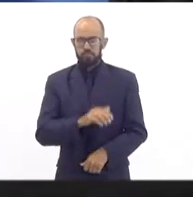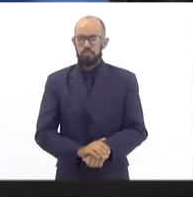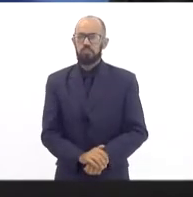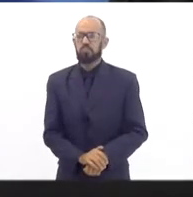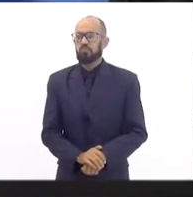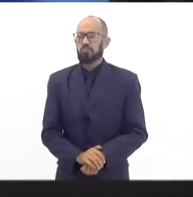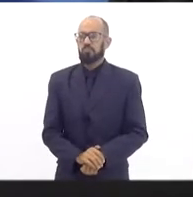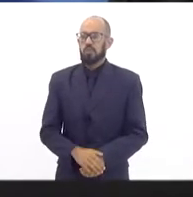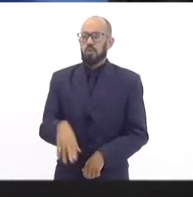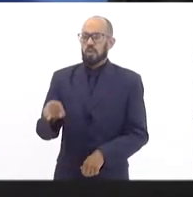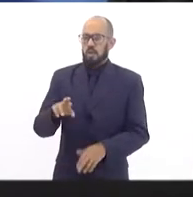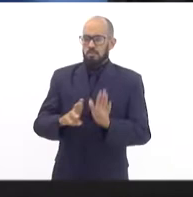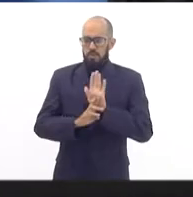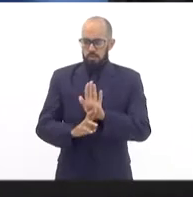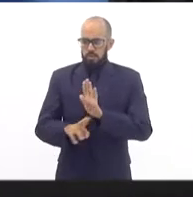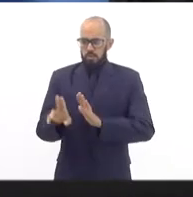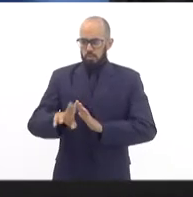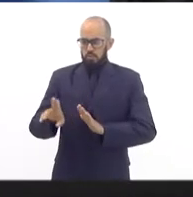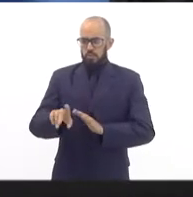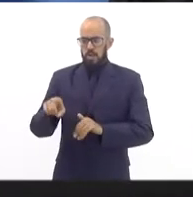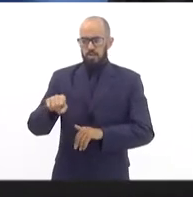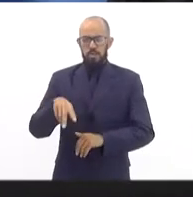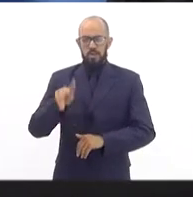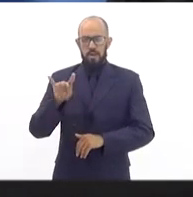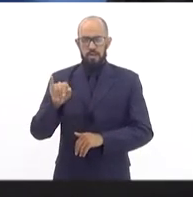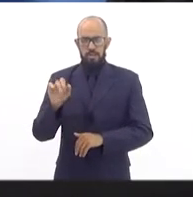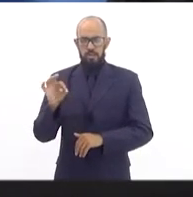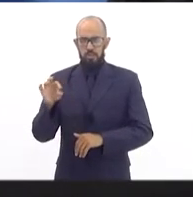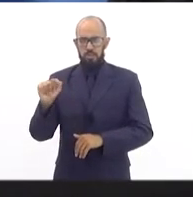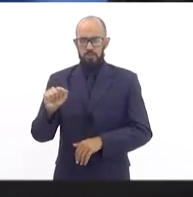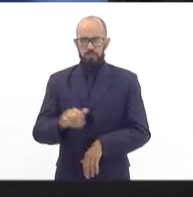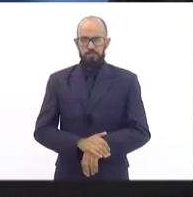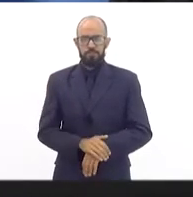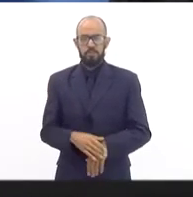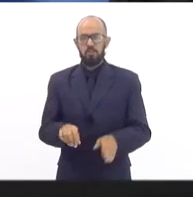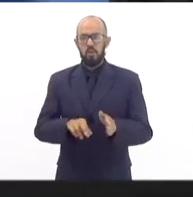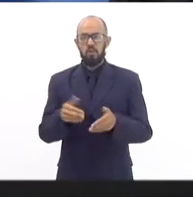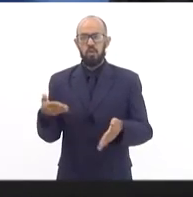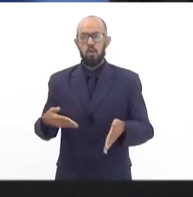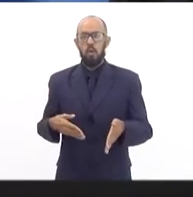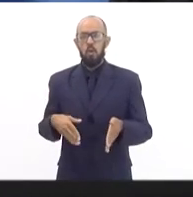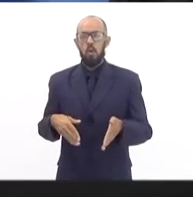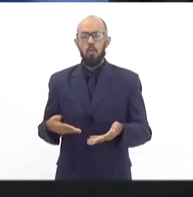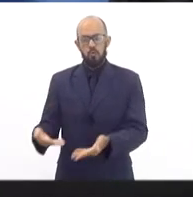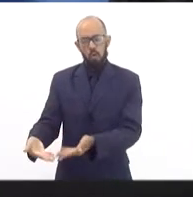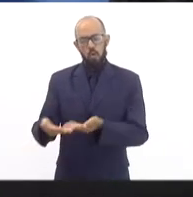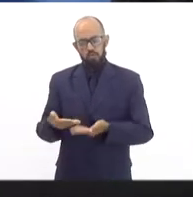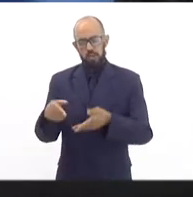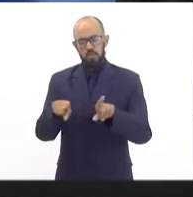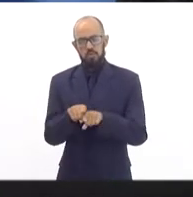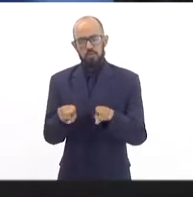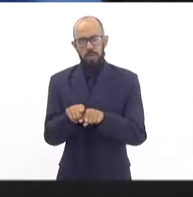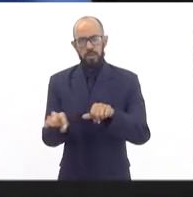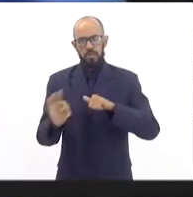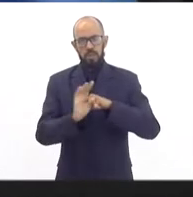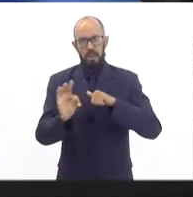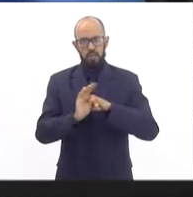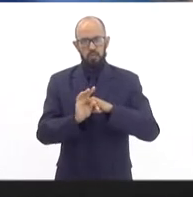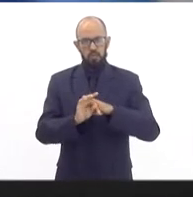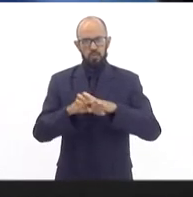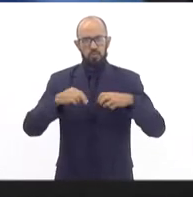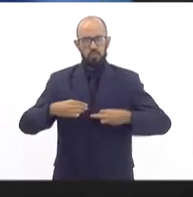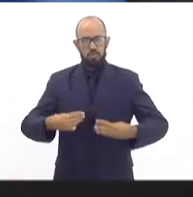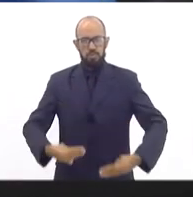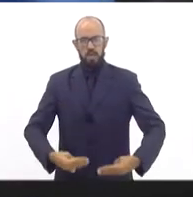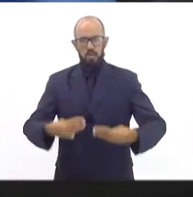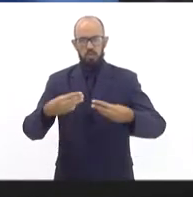representante dos usuários? Presente, a senhora Cátia. Foram convidados também técnicos do Ministério Público Estadual,